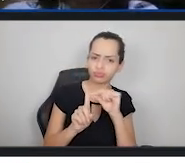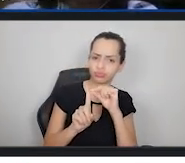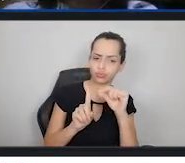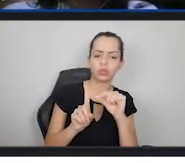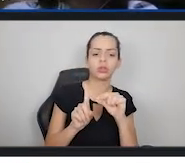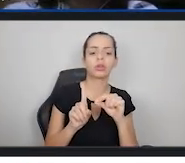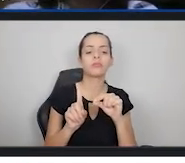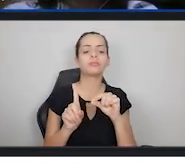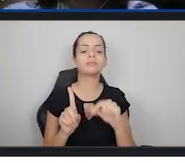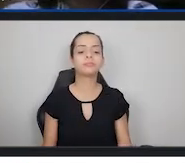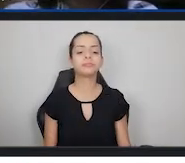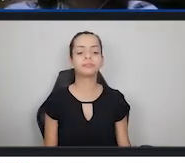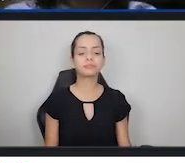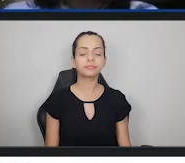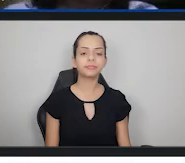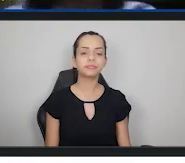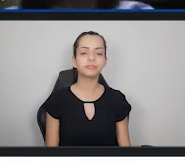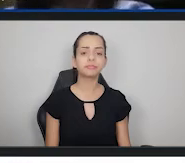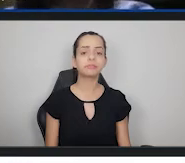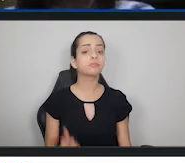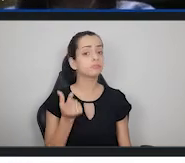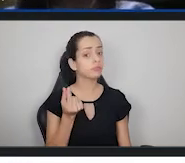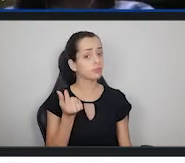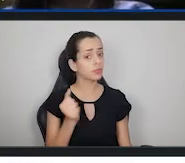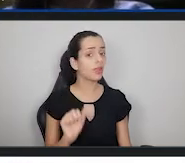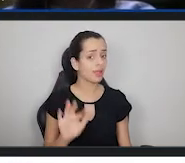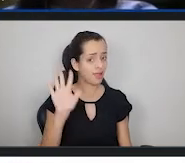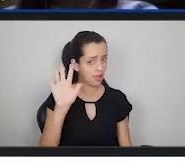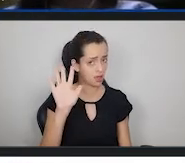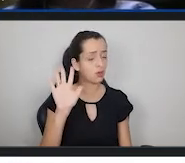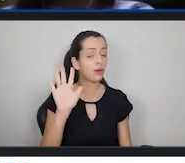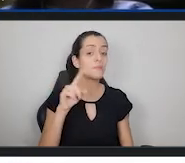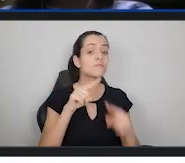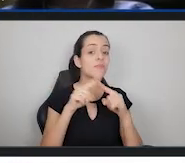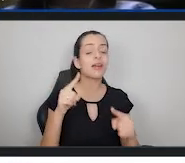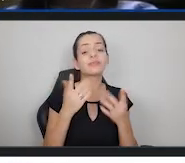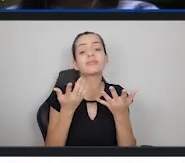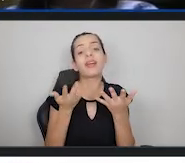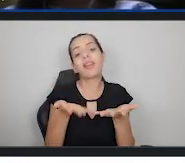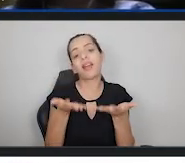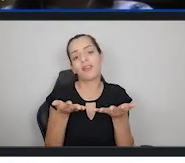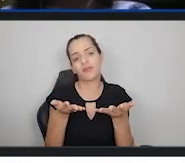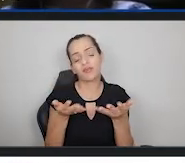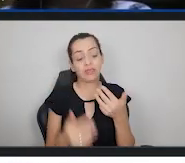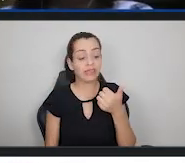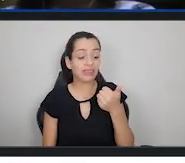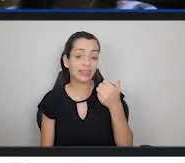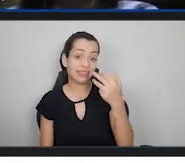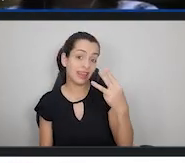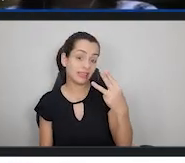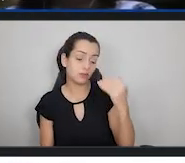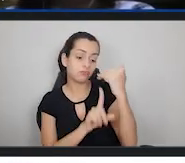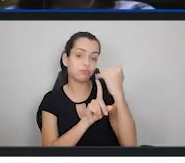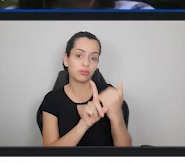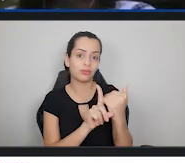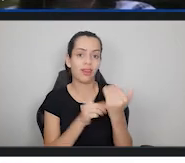as poliméricas. As poliméricas, elas são mais leves, os isoladores poliméricos, eles são mais